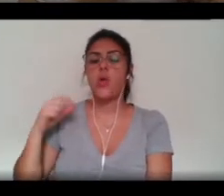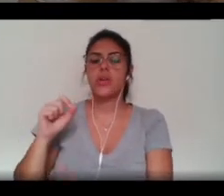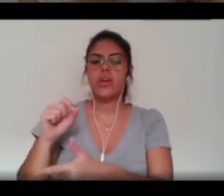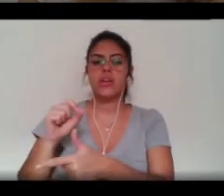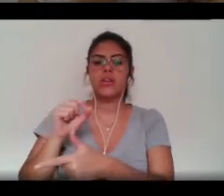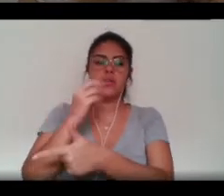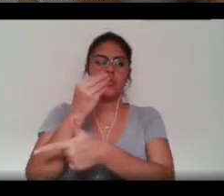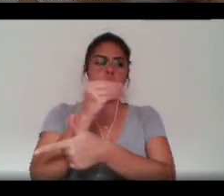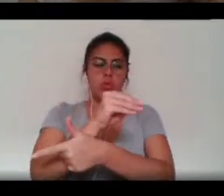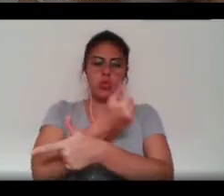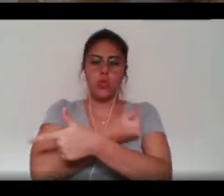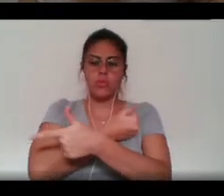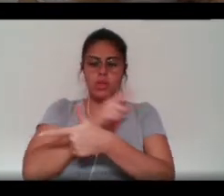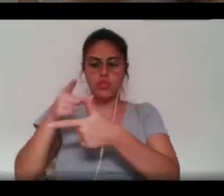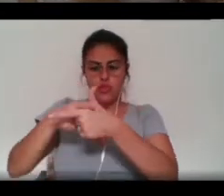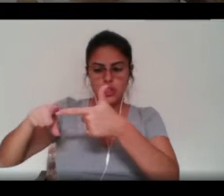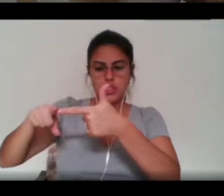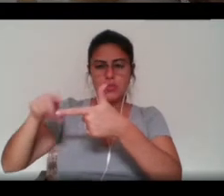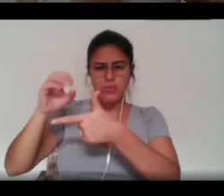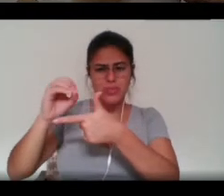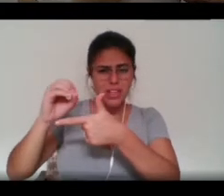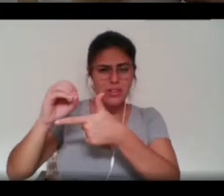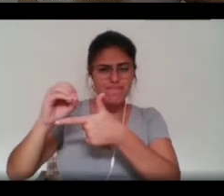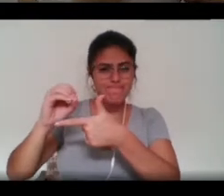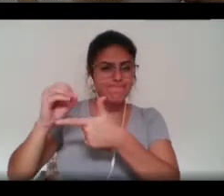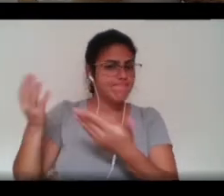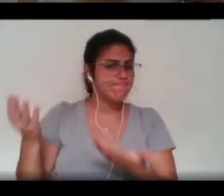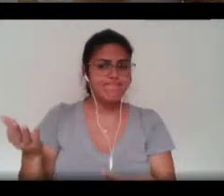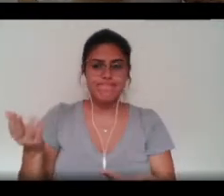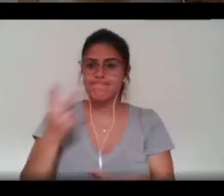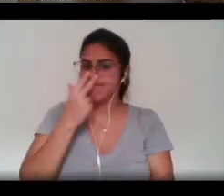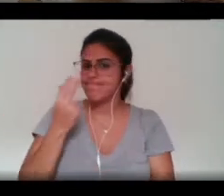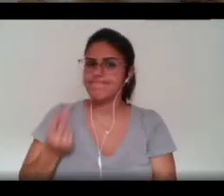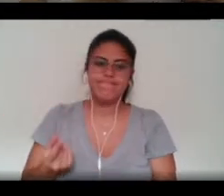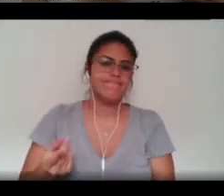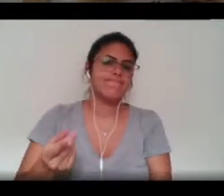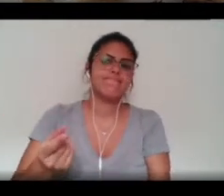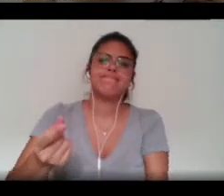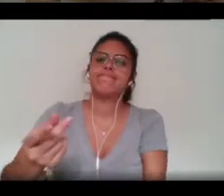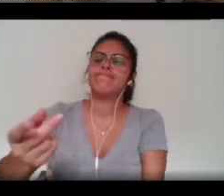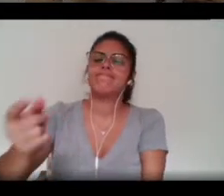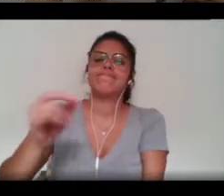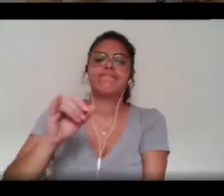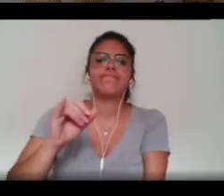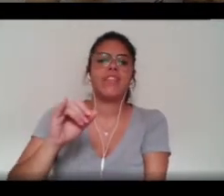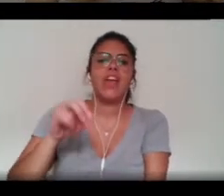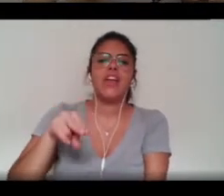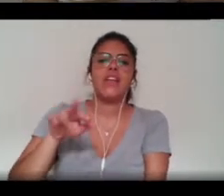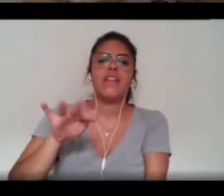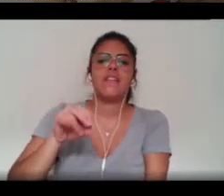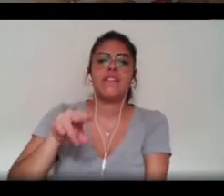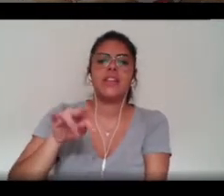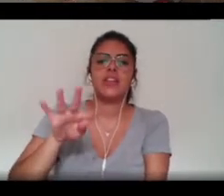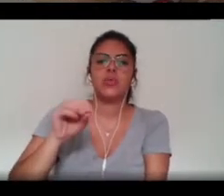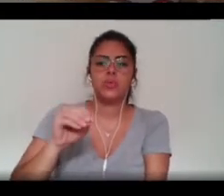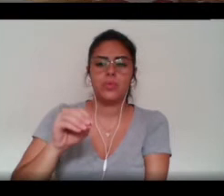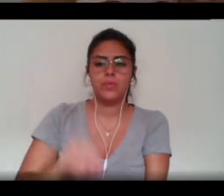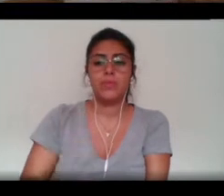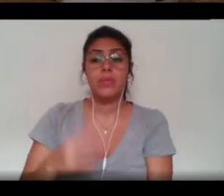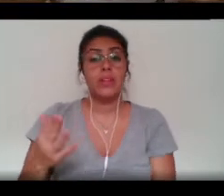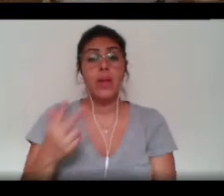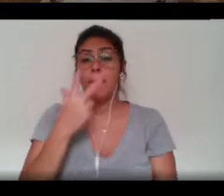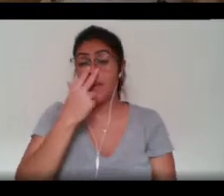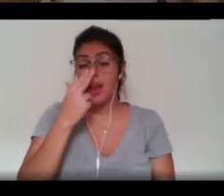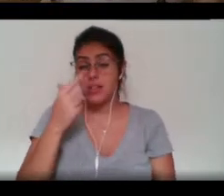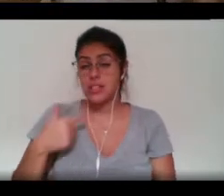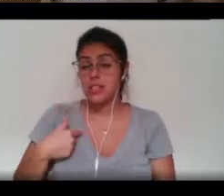zero. Então, esse H, ele tende a infinito. Se H tende a infinito, o que acontece? Quando eu vou chegando